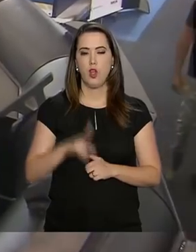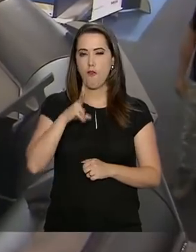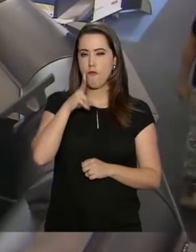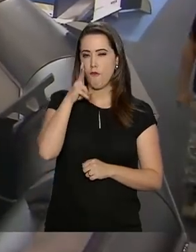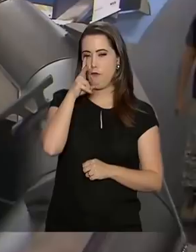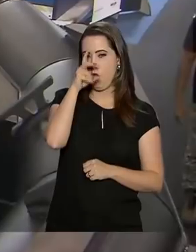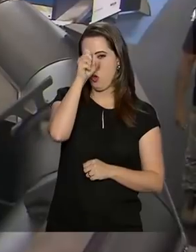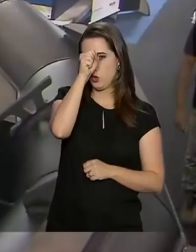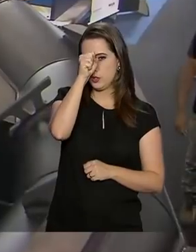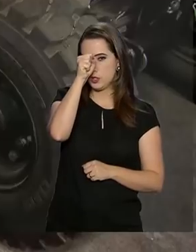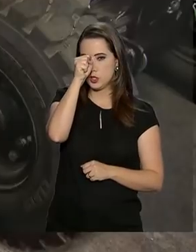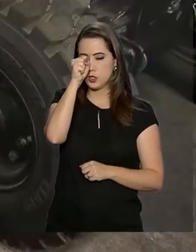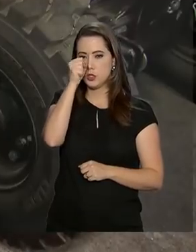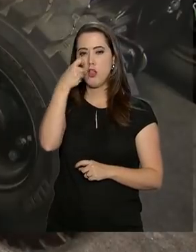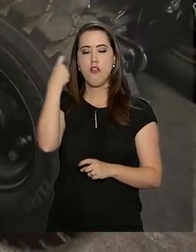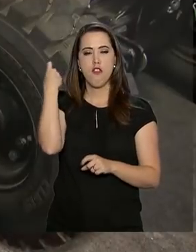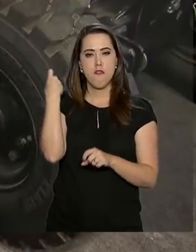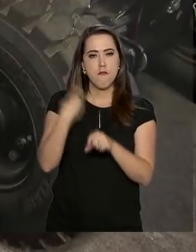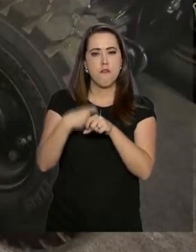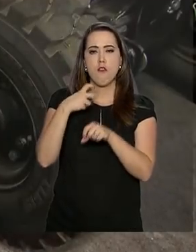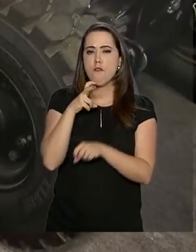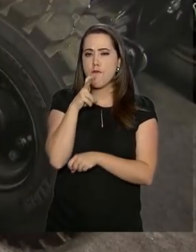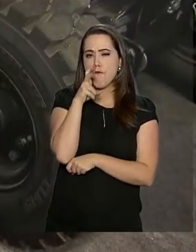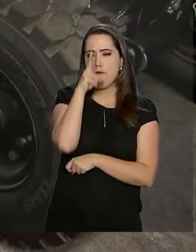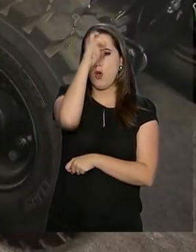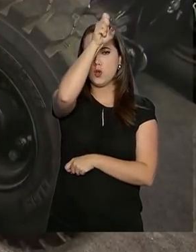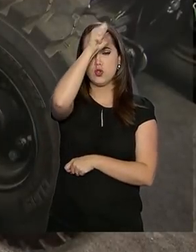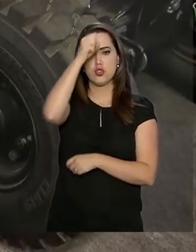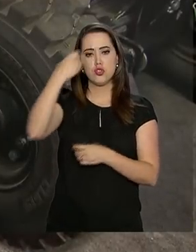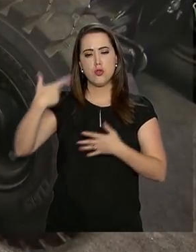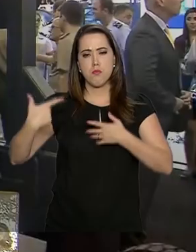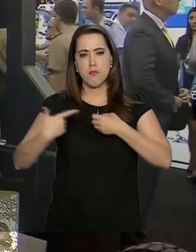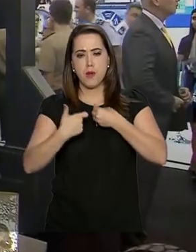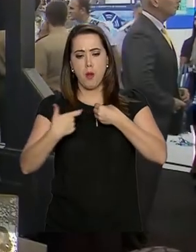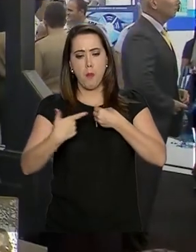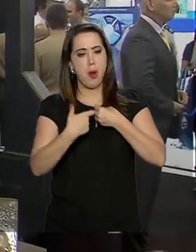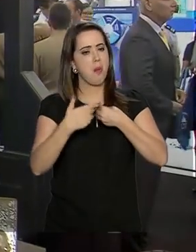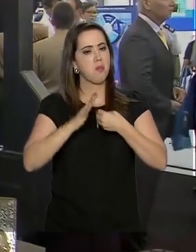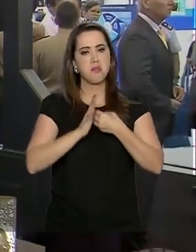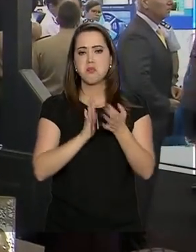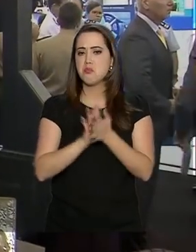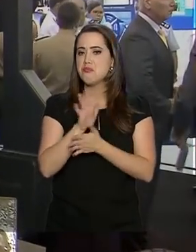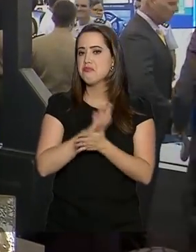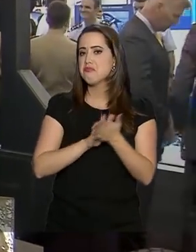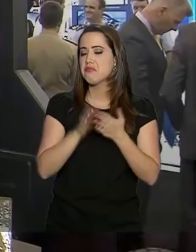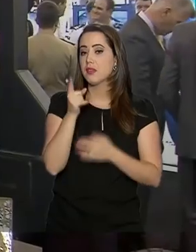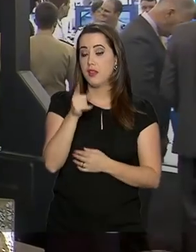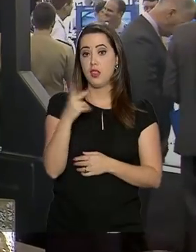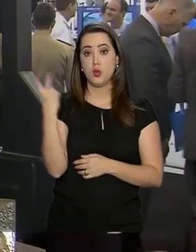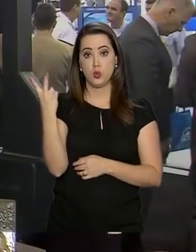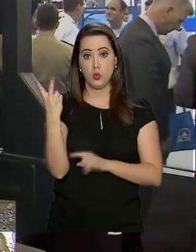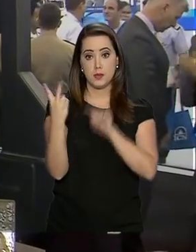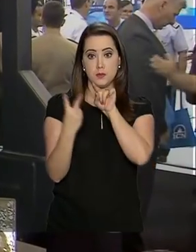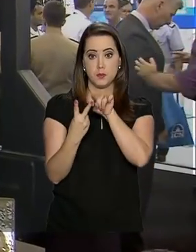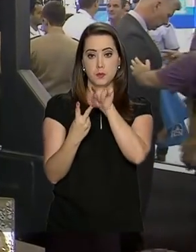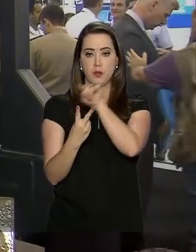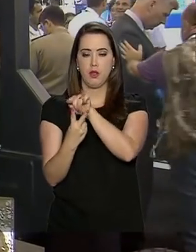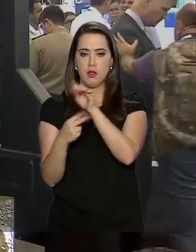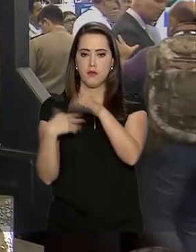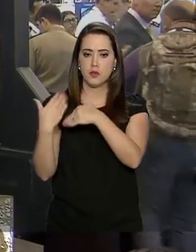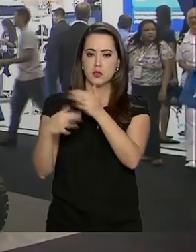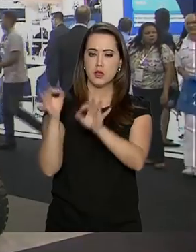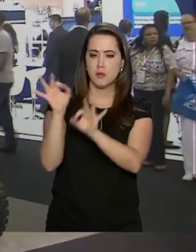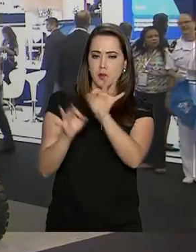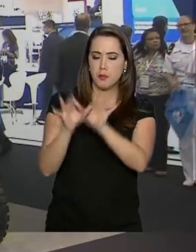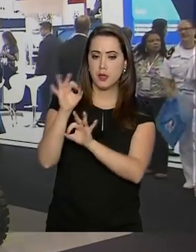força e resistência a impactos, blindadas e preparadas para combater crimes. Assim são as duas lanchas que vão ser